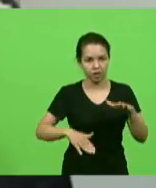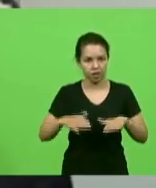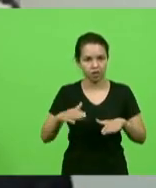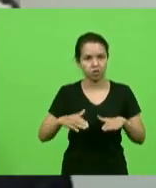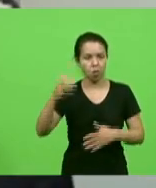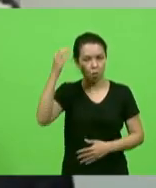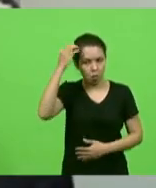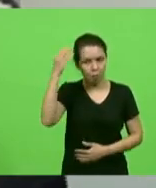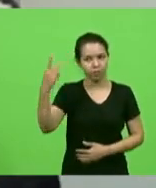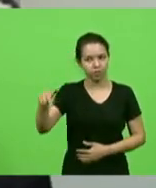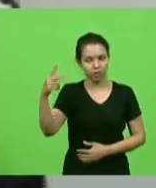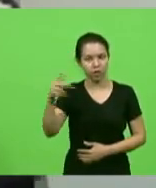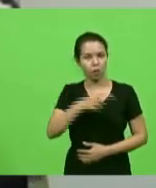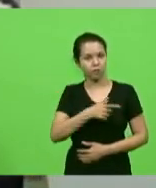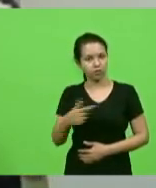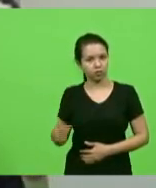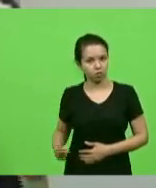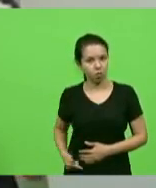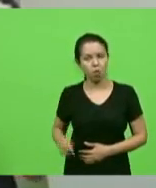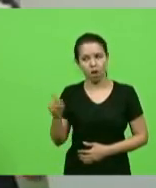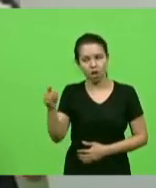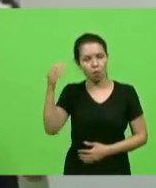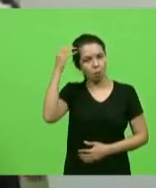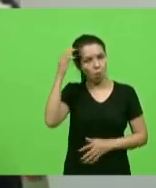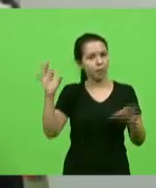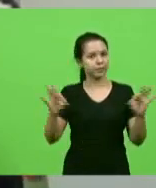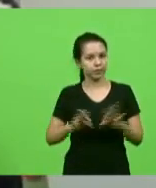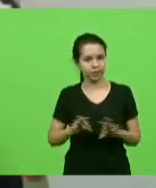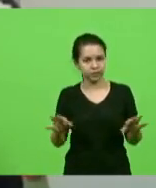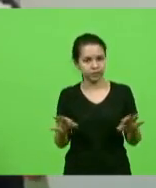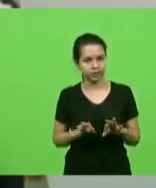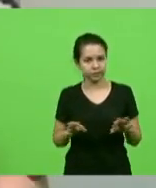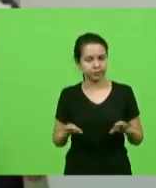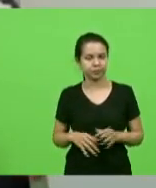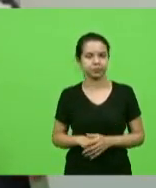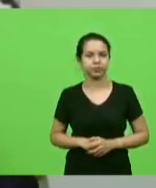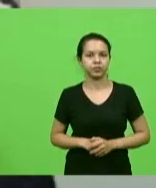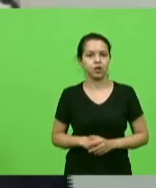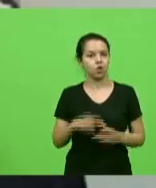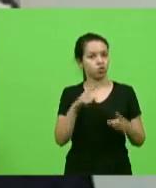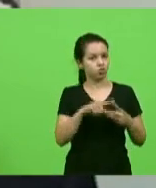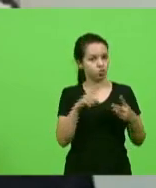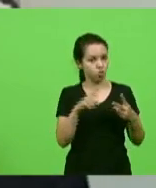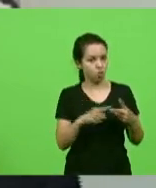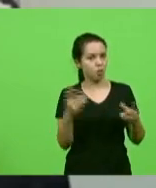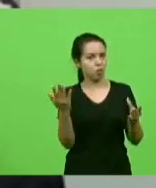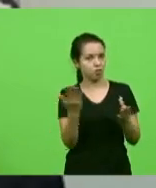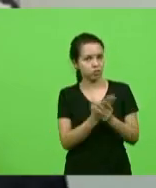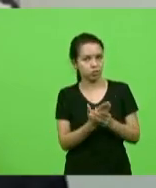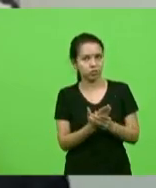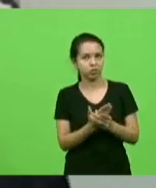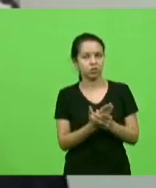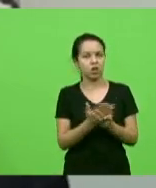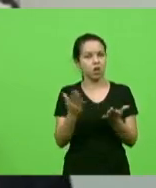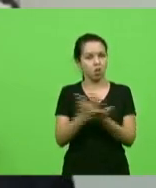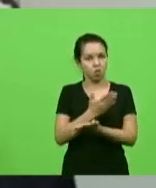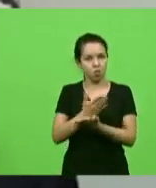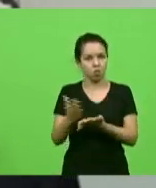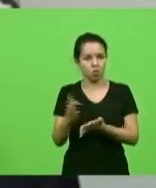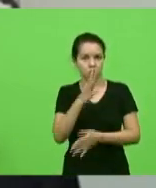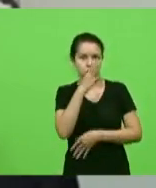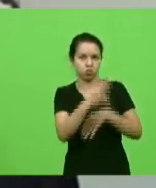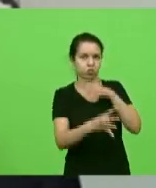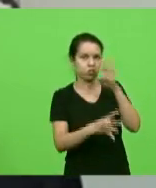Governador uma atitude que ele não teve nesses dois processos derruba tudo aquilo que alguns